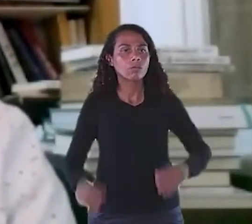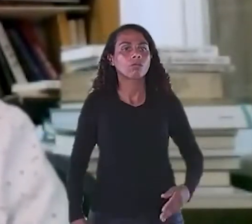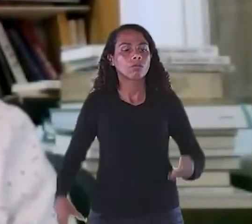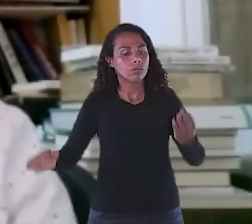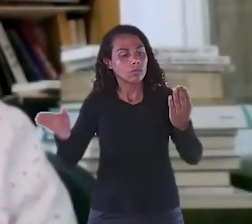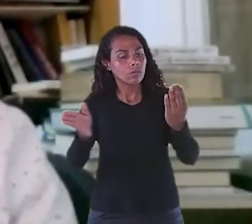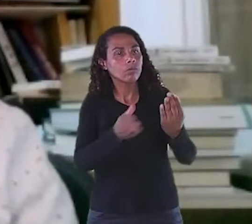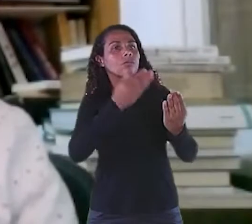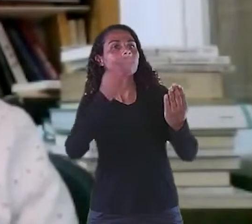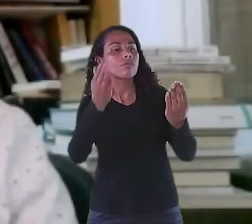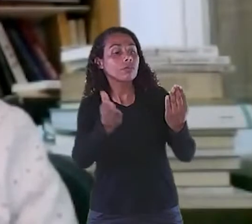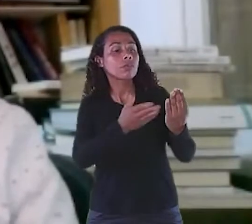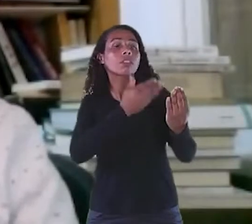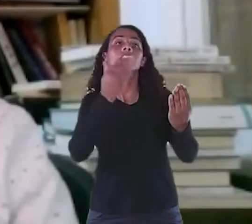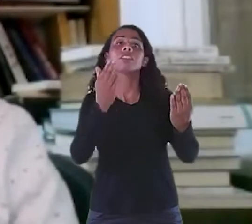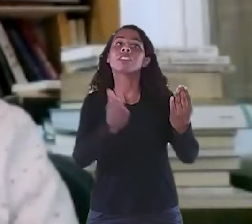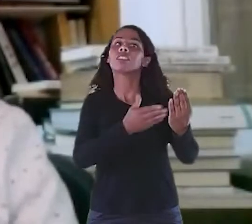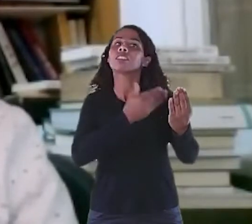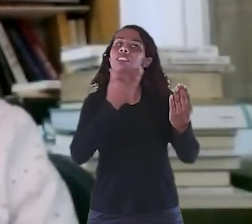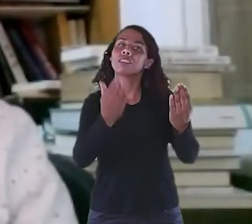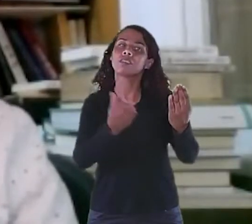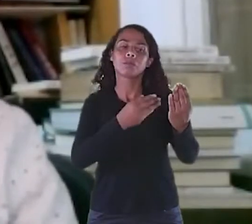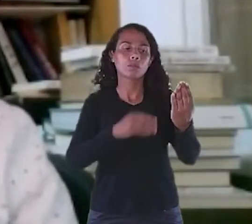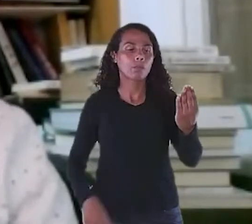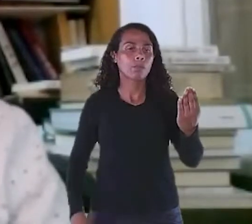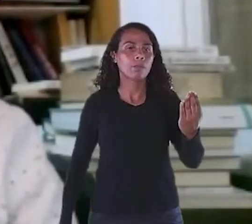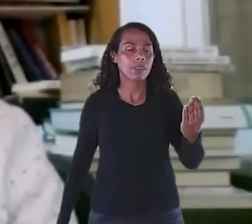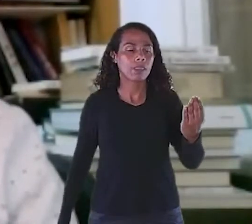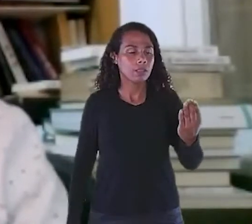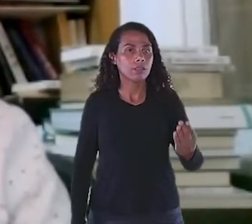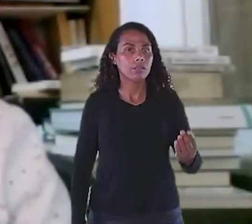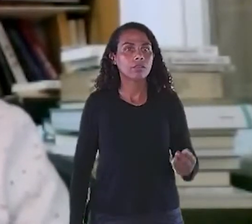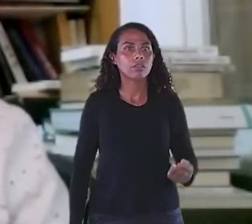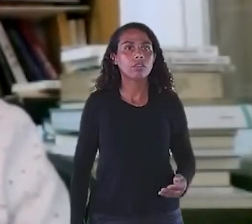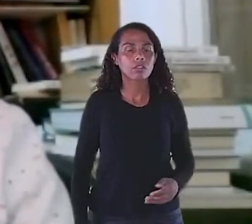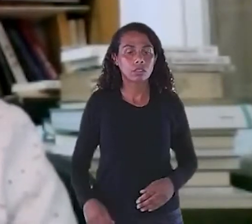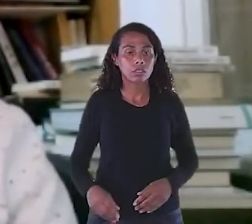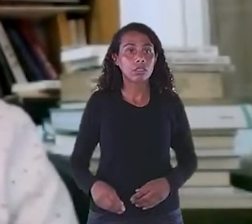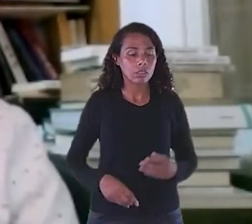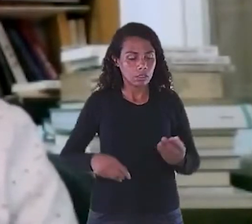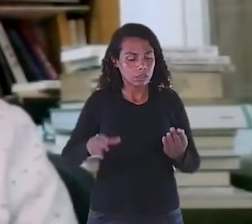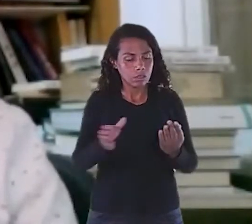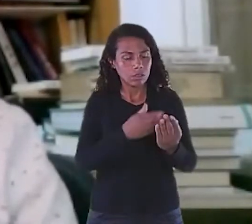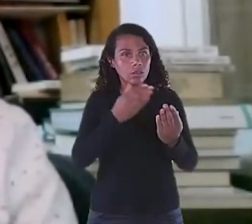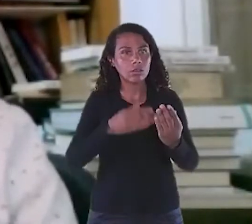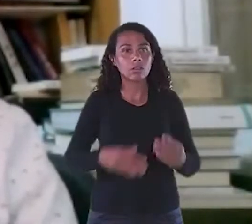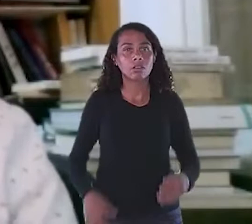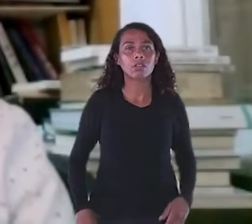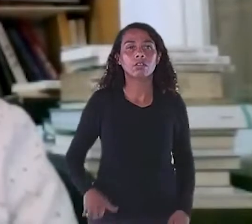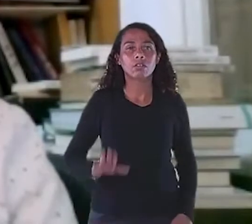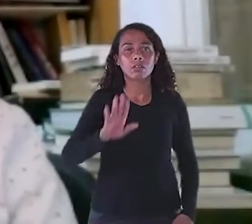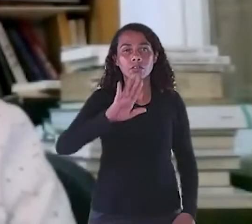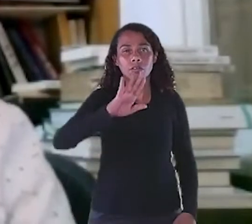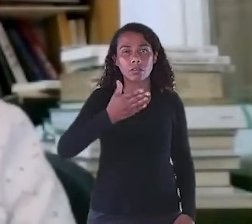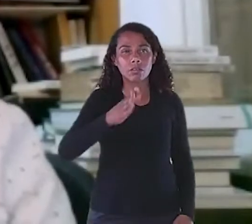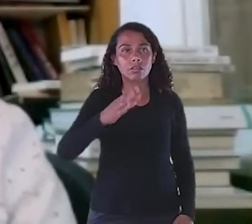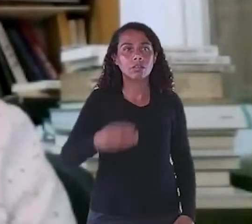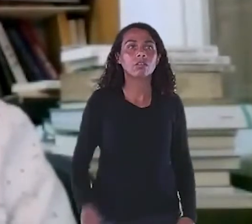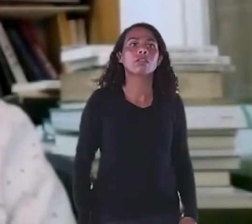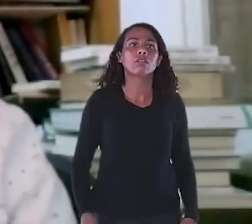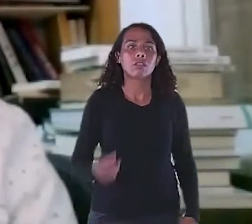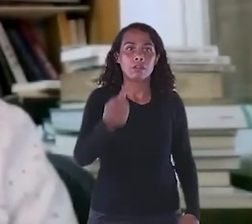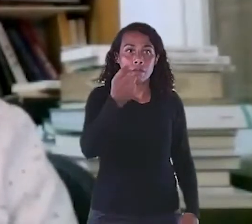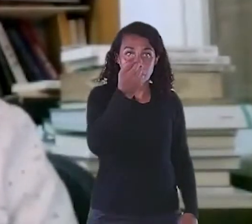fundamente algumas e introduzi uma meia dúzia, não sei o número exato, não é? De crônicas